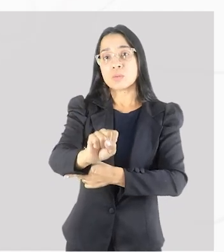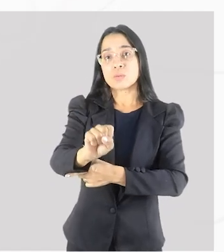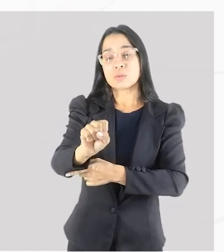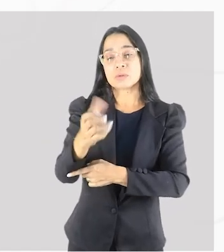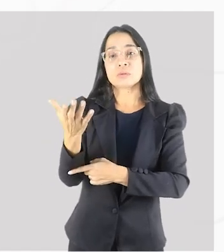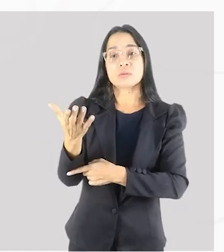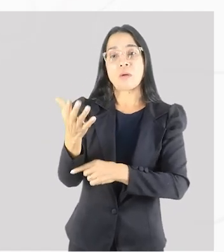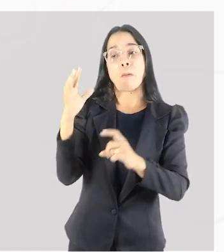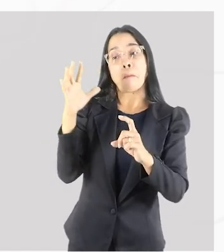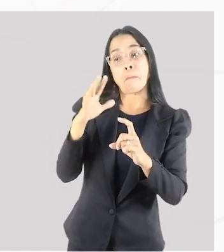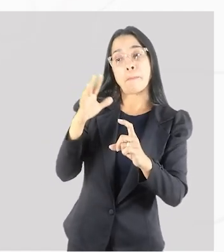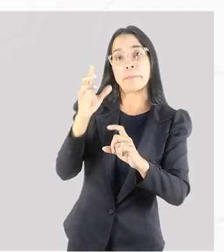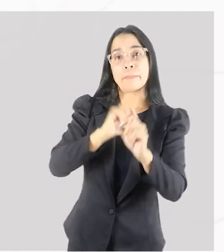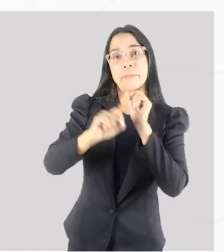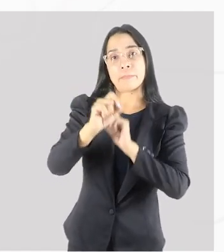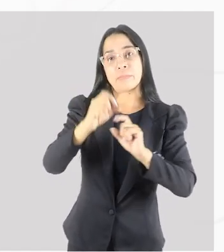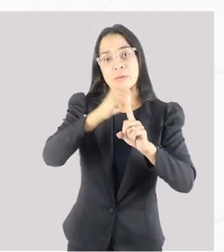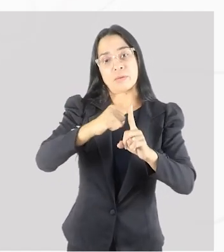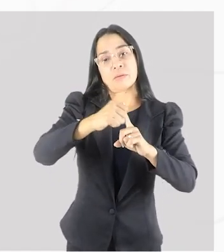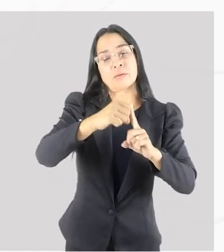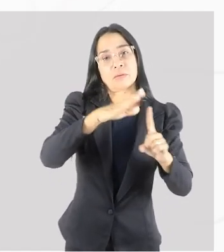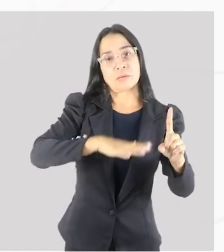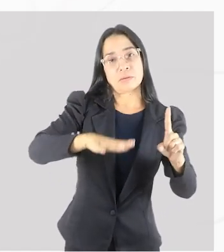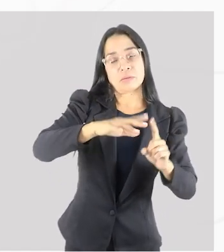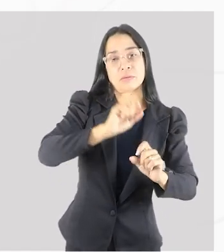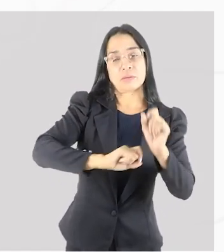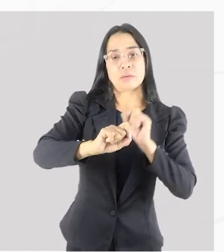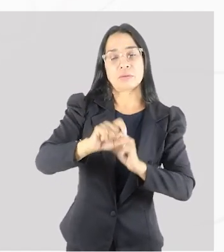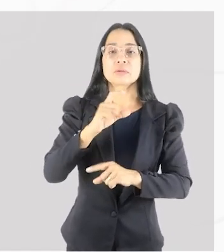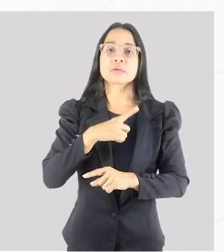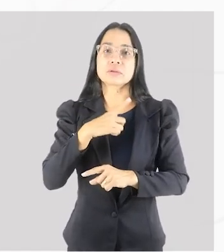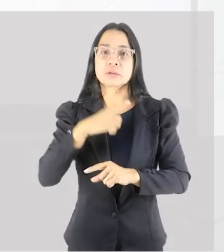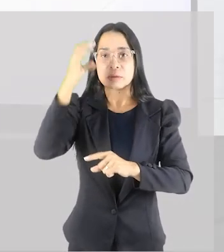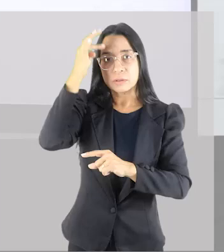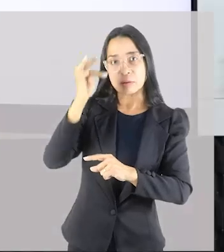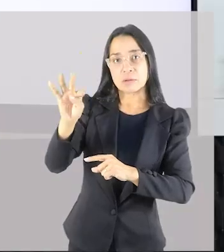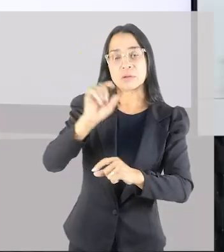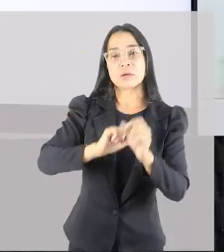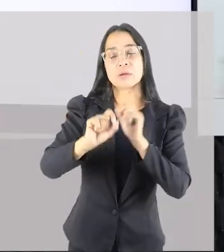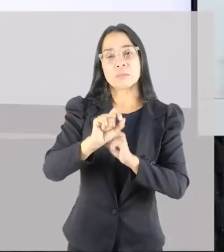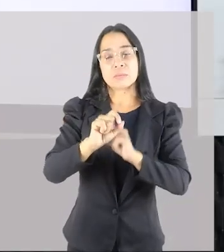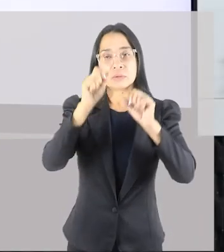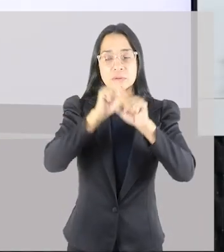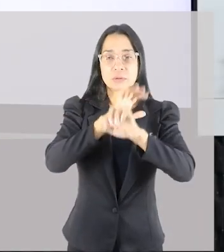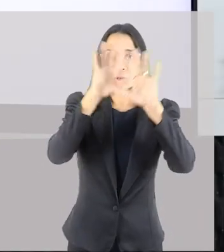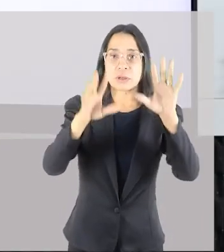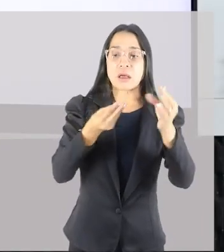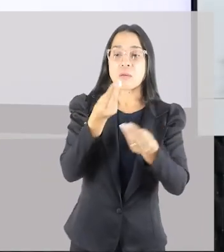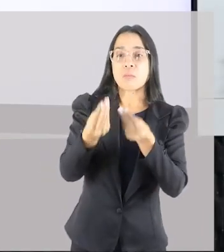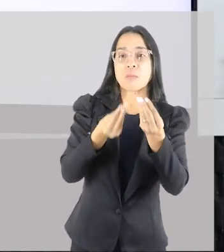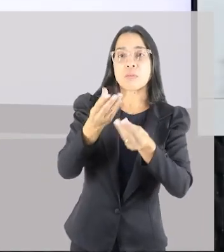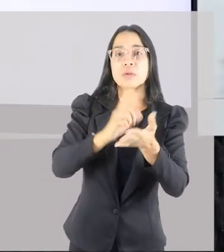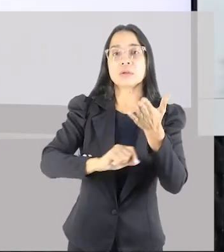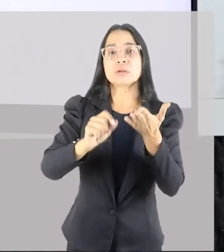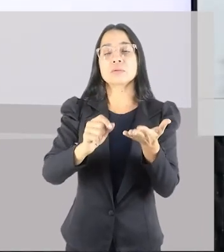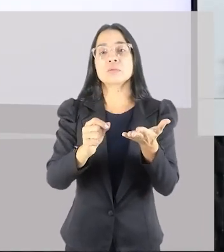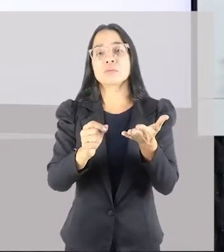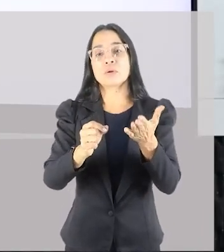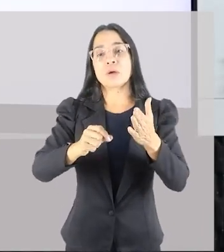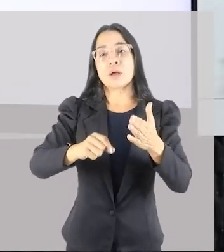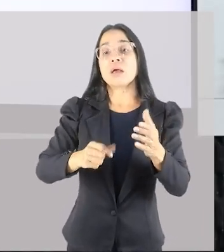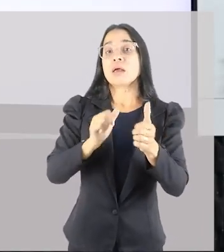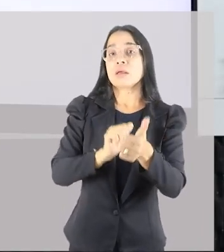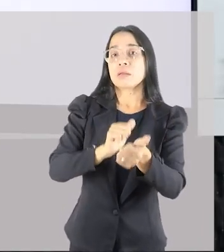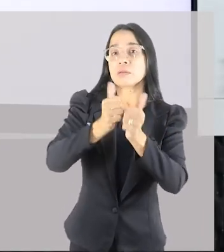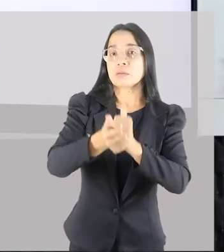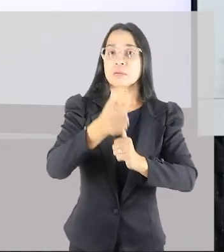né de uma sociedade que que Teoricamente Claro através do esporte conseguem